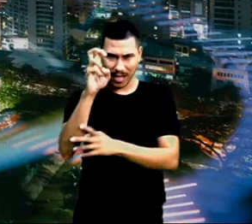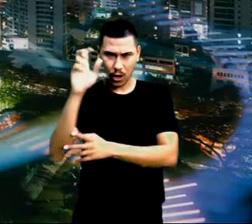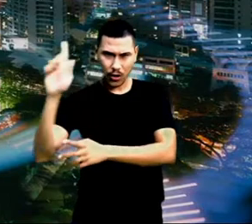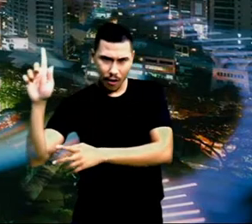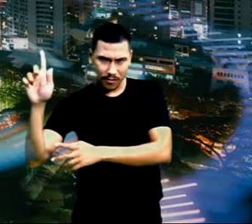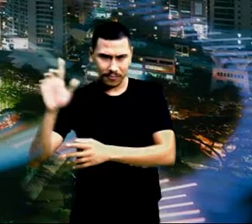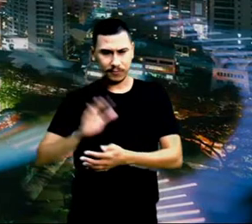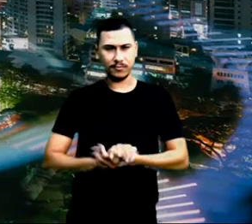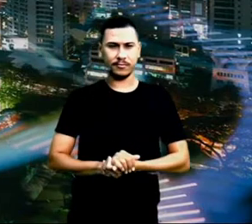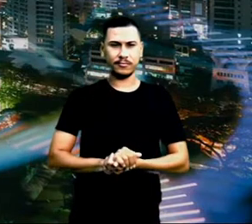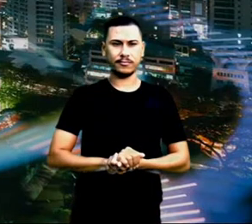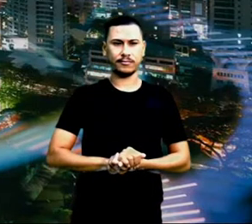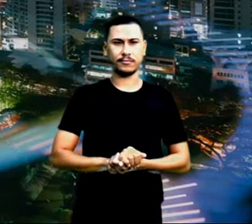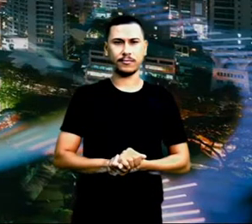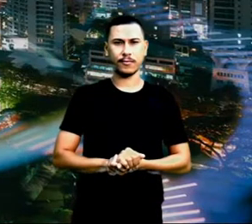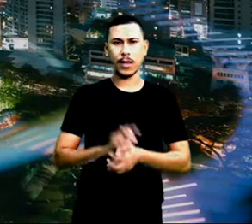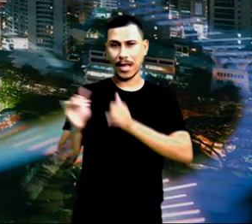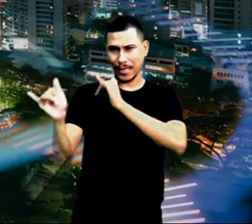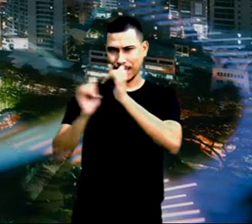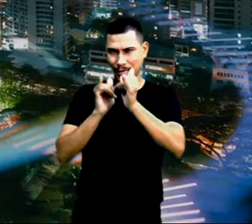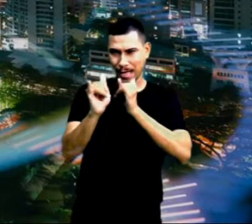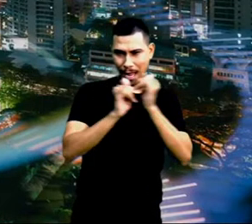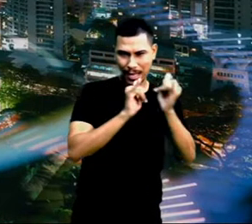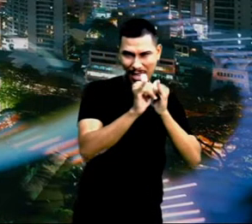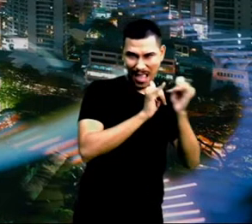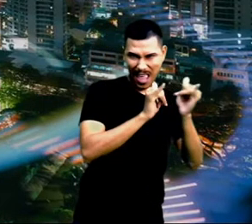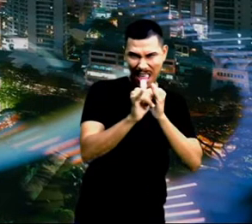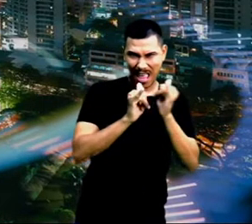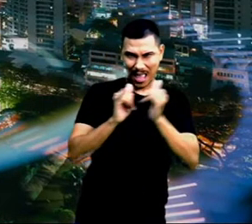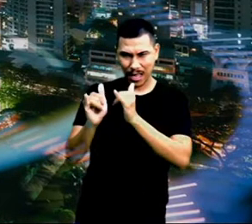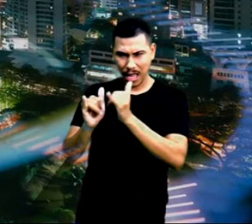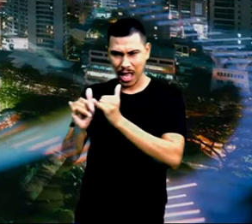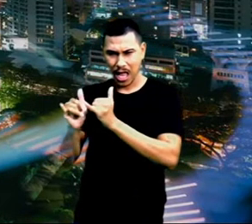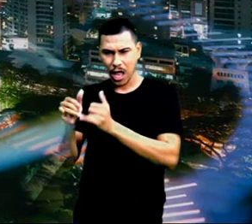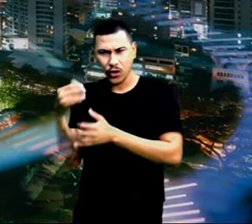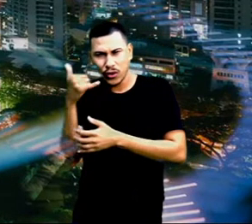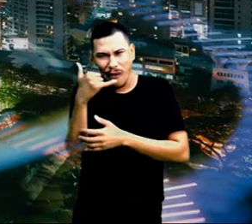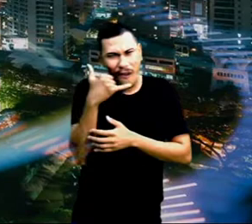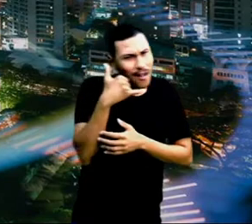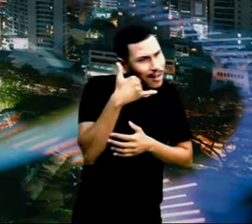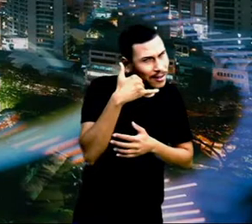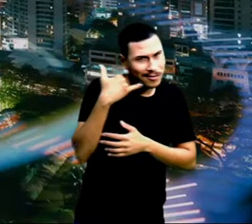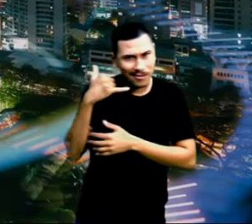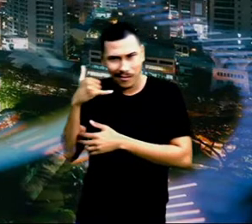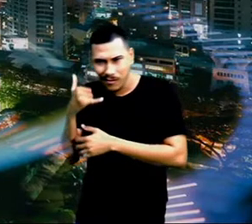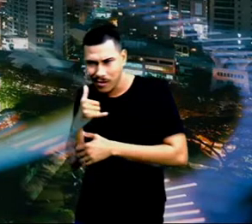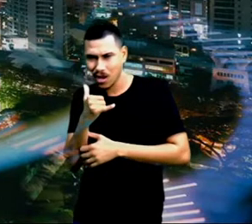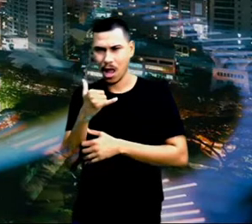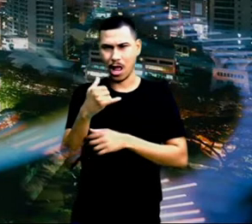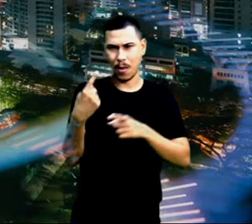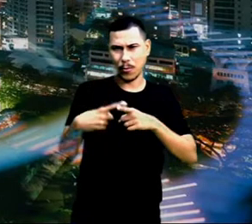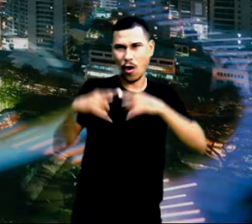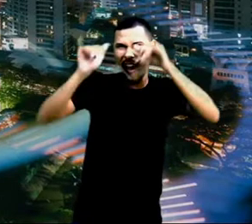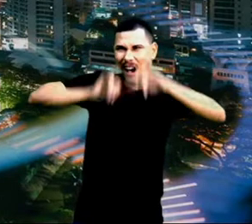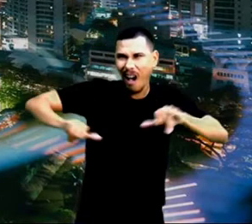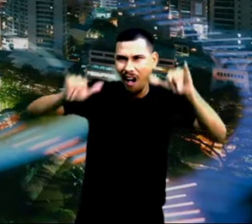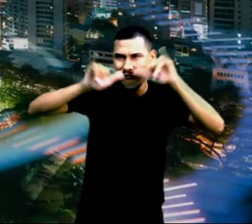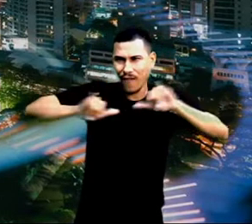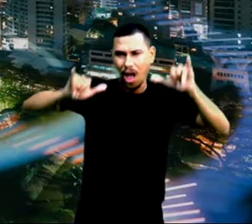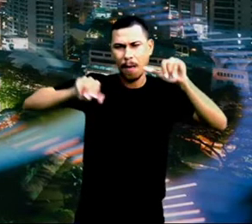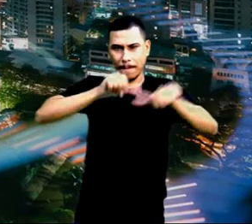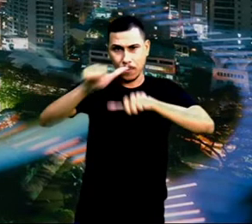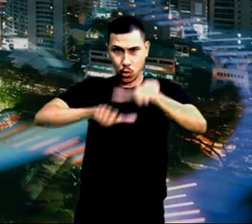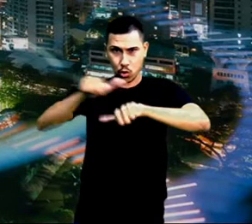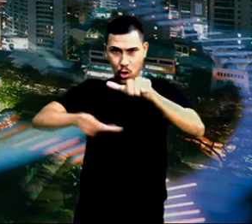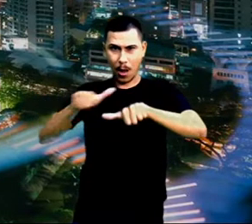tecnologia? É uma internet móvel que vai revolucionar, porque você será